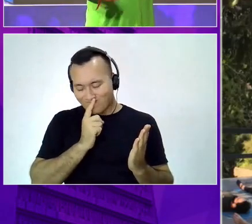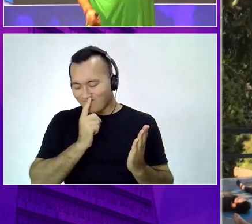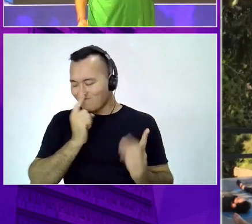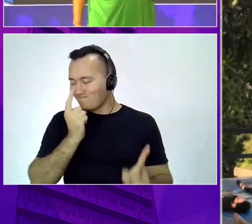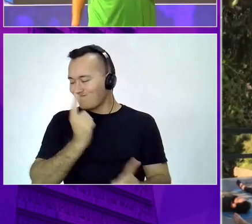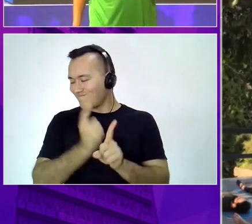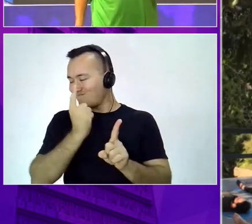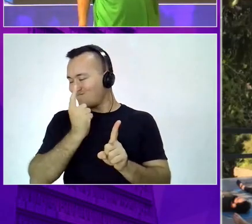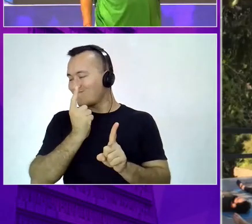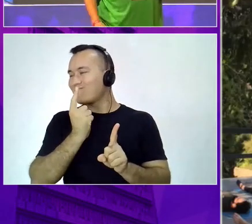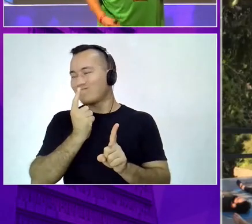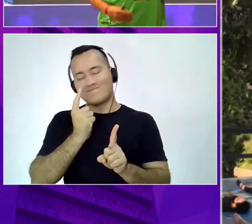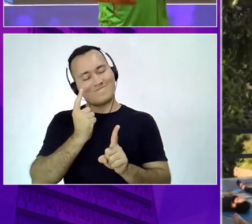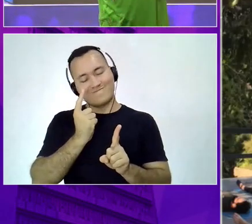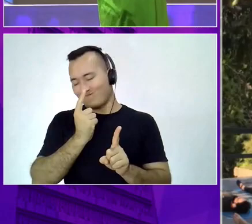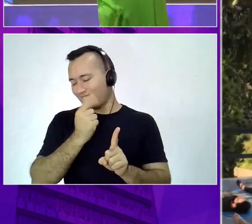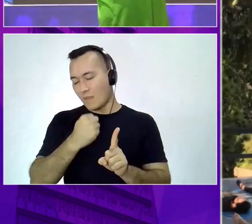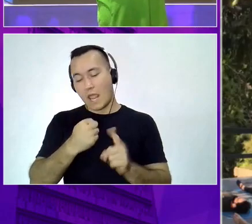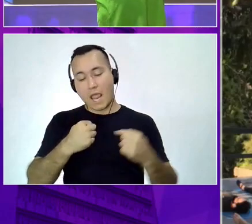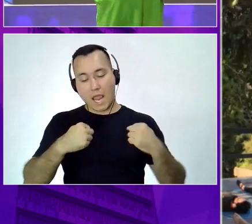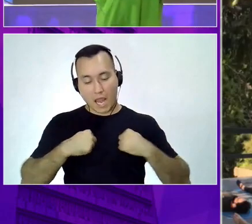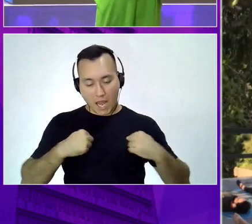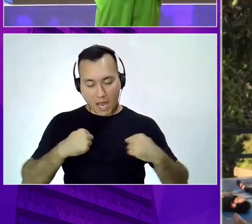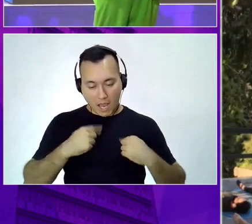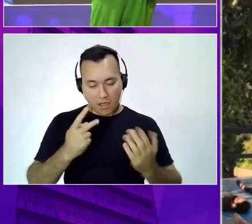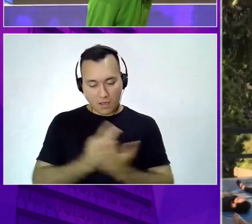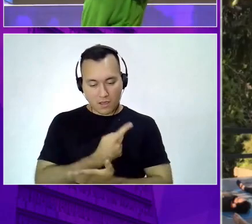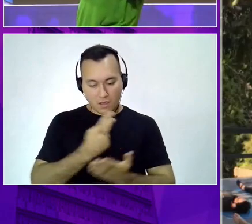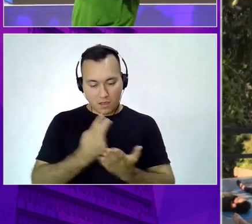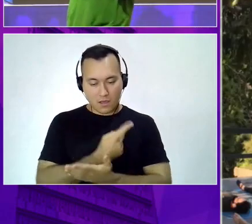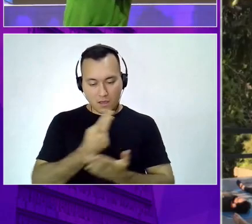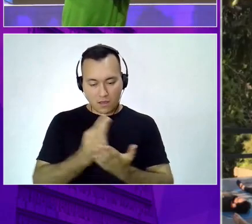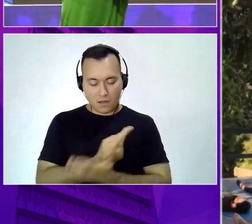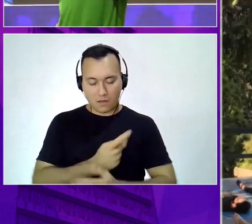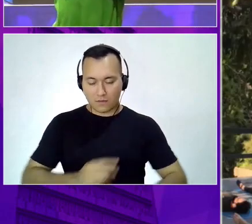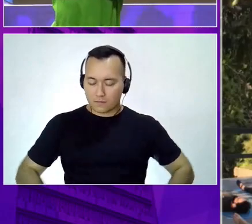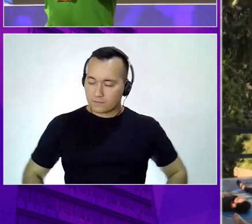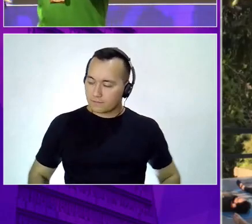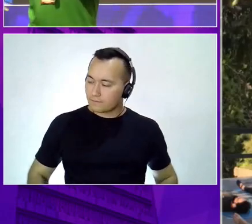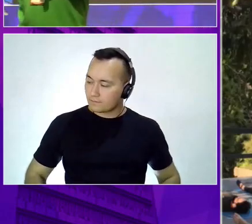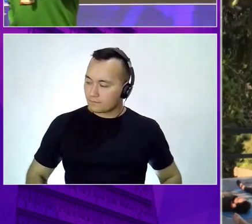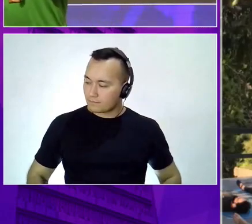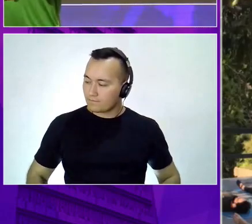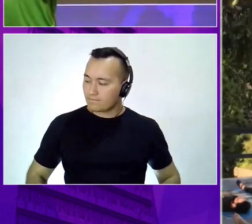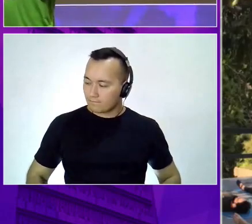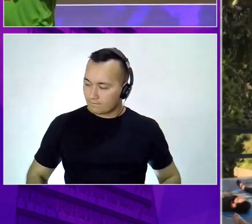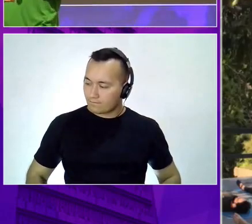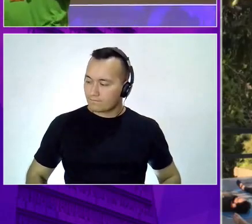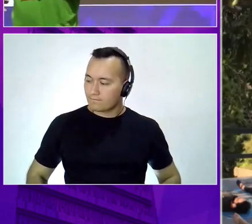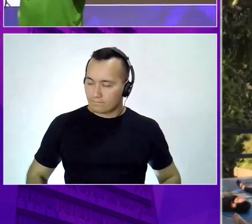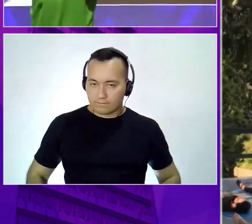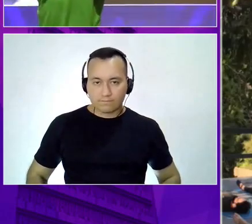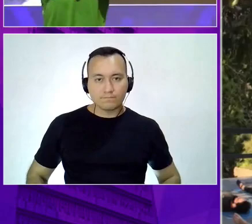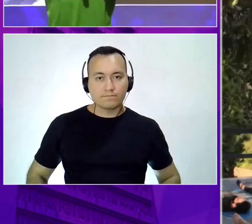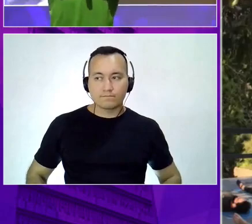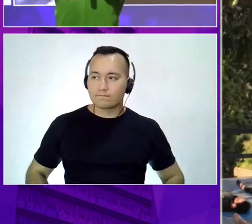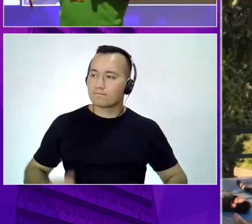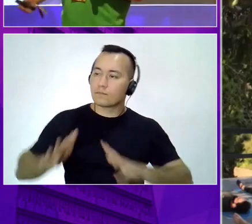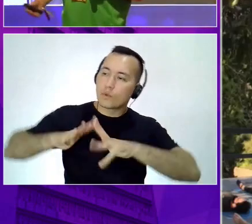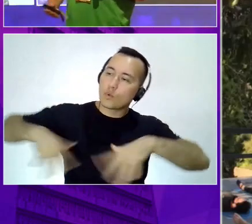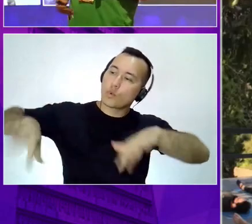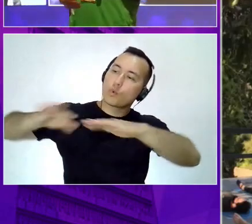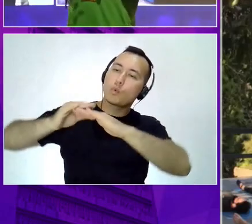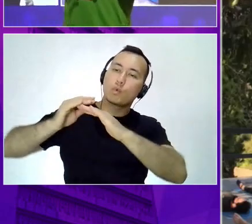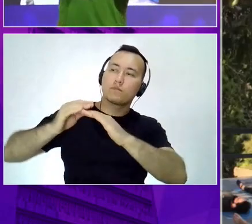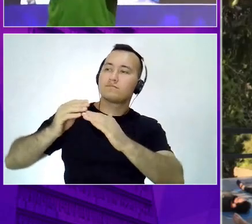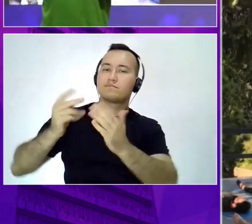falei assim, sabe o quê? A galera não tem culpa de fazer exatamente o que a faculdade ensinou, o que o mercado